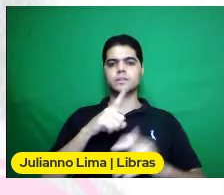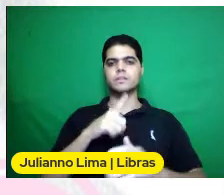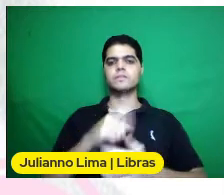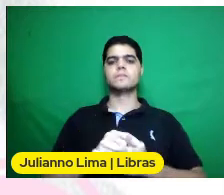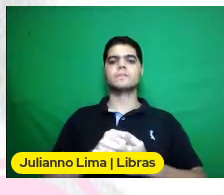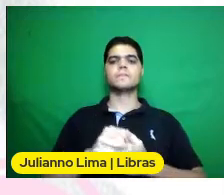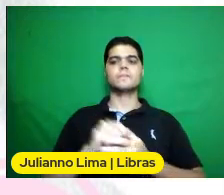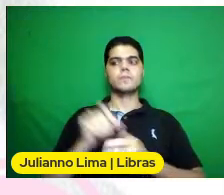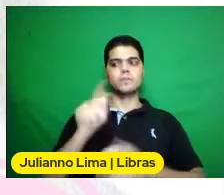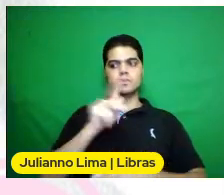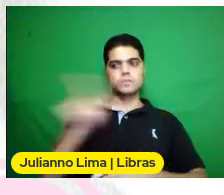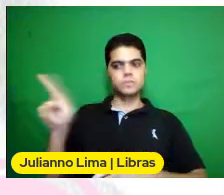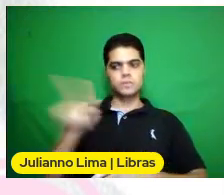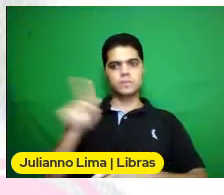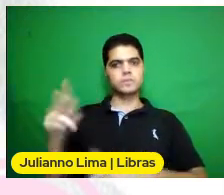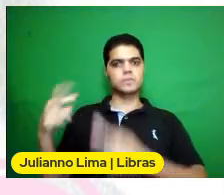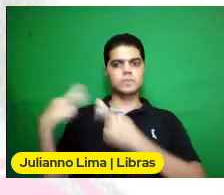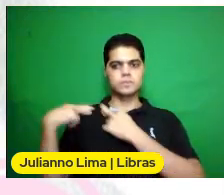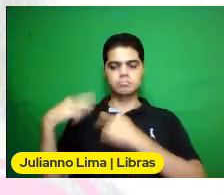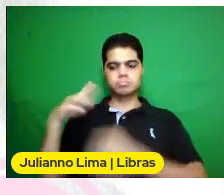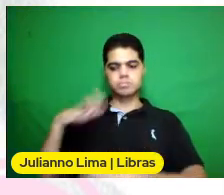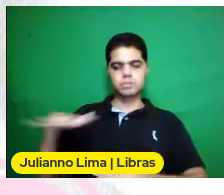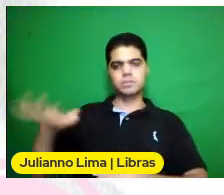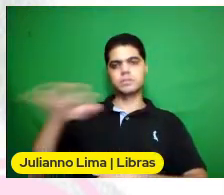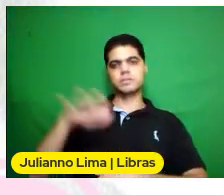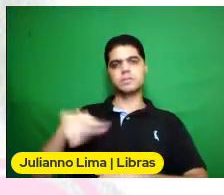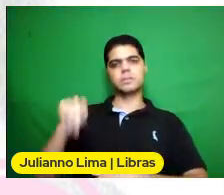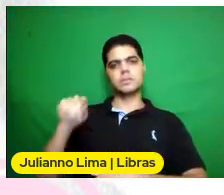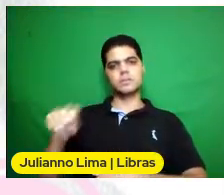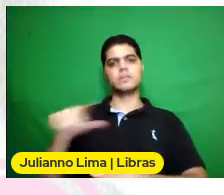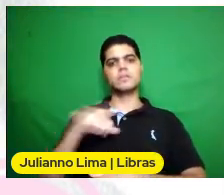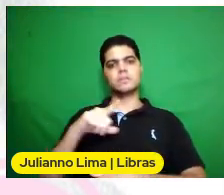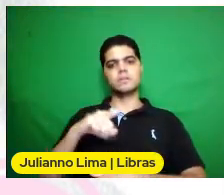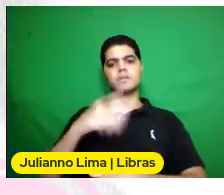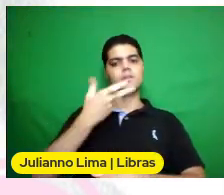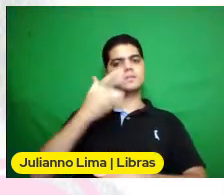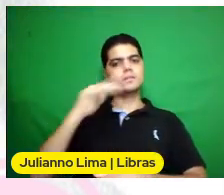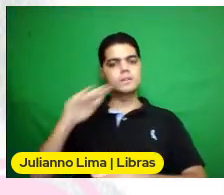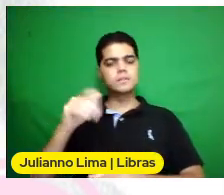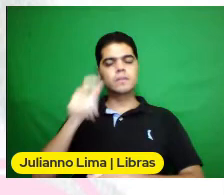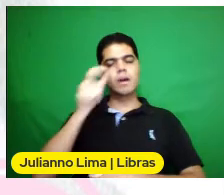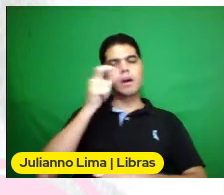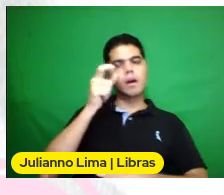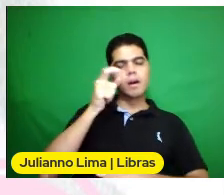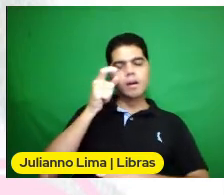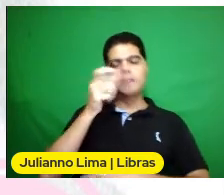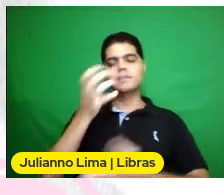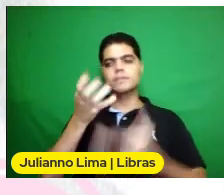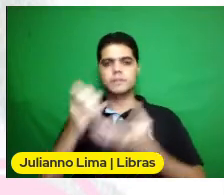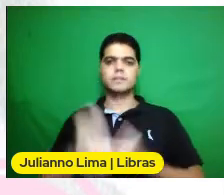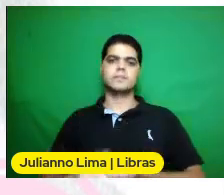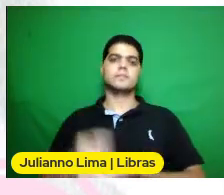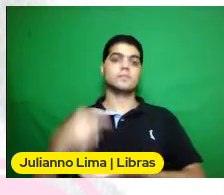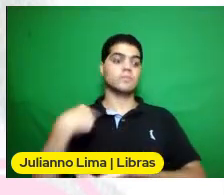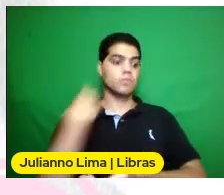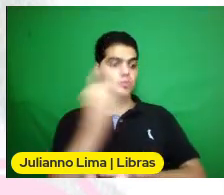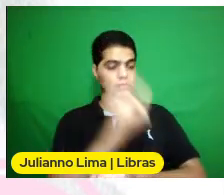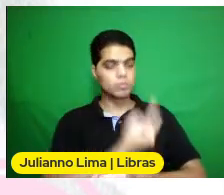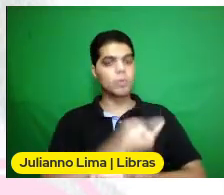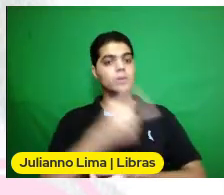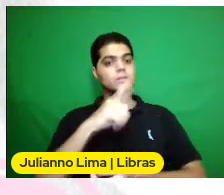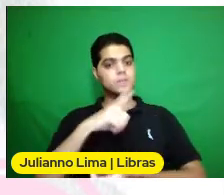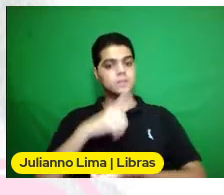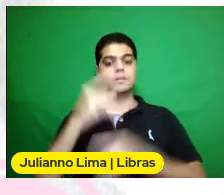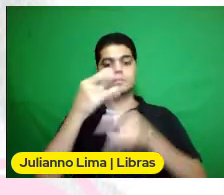São eles que fazem com que as crianças se interessam. E somos nós que temos que tornar essas